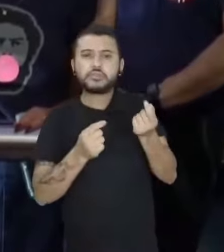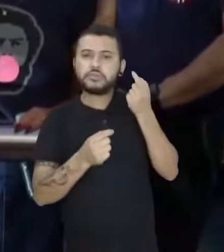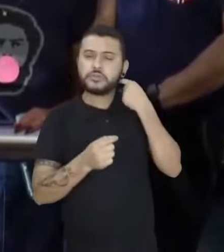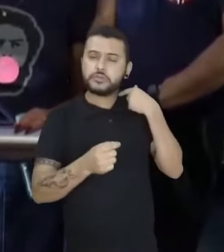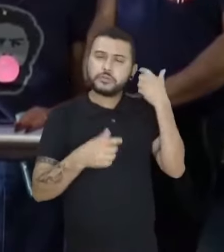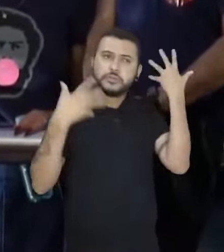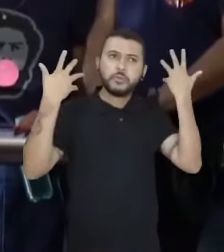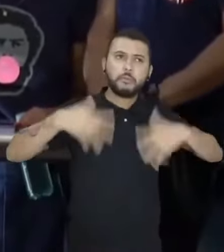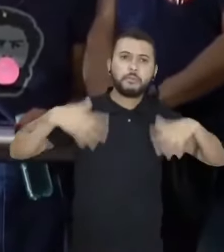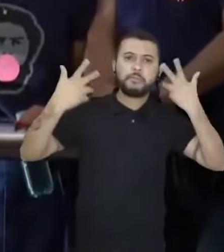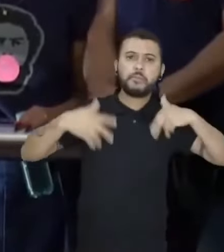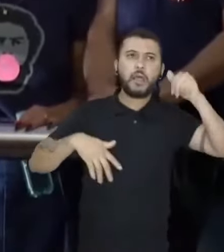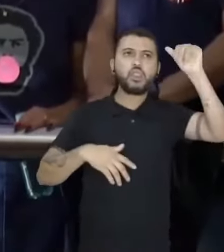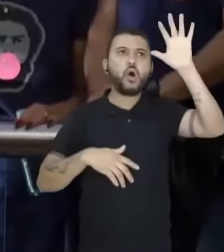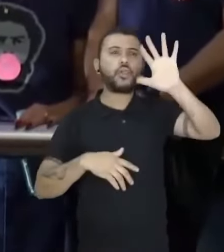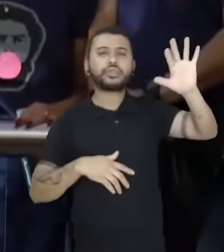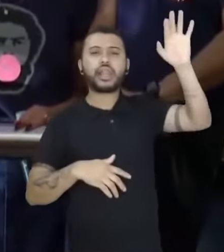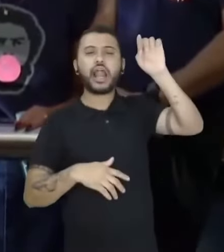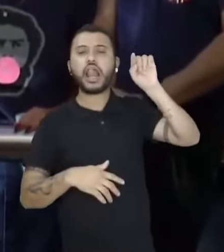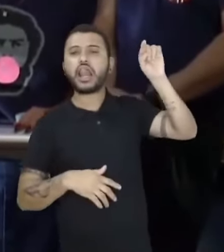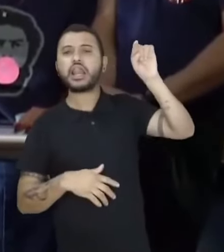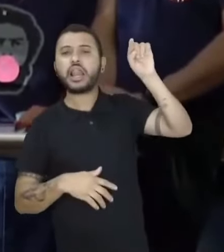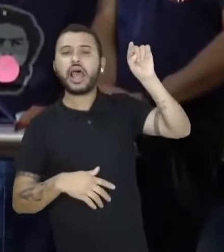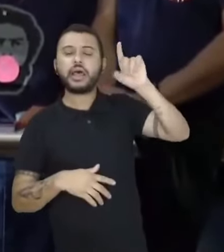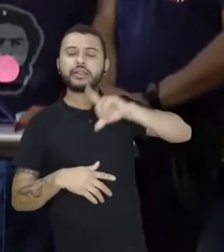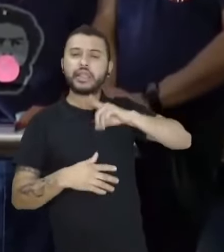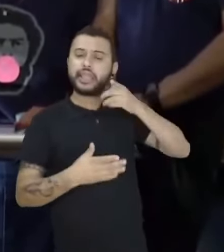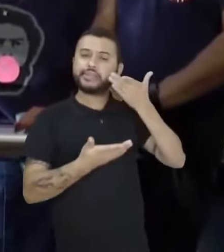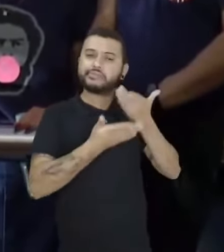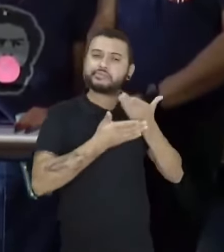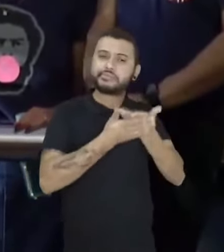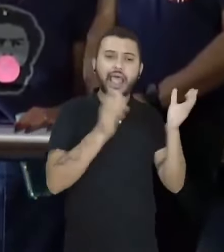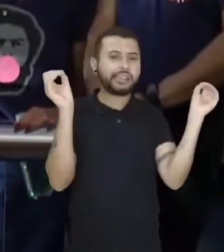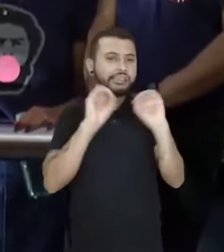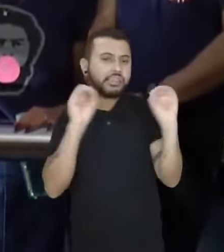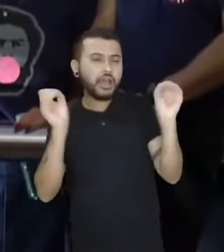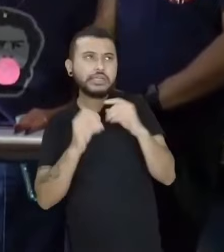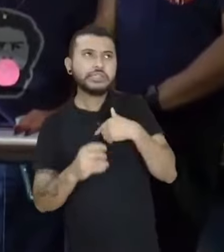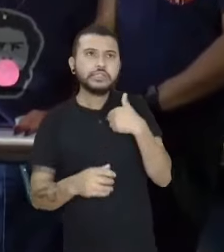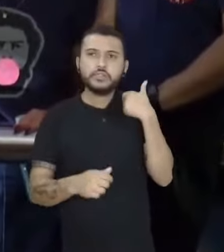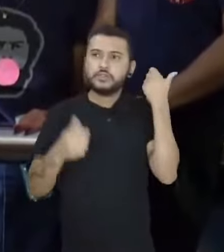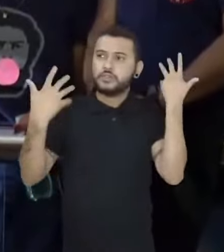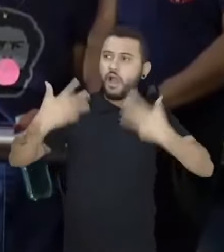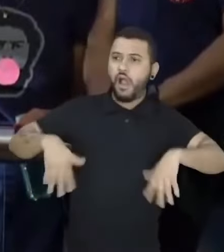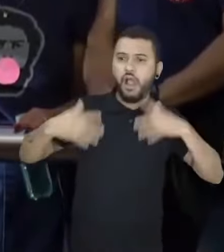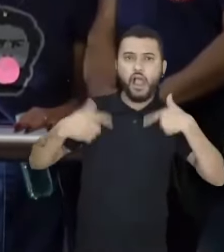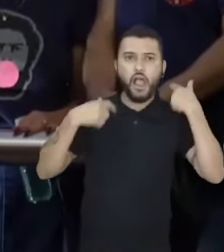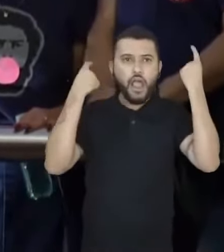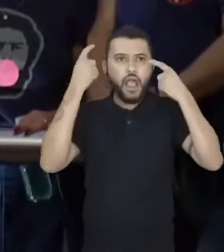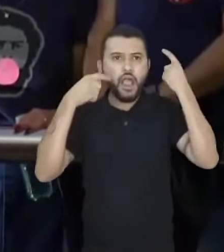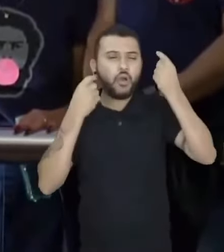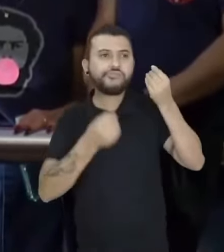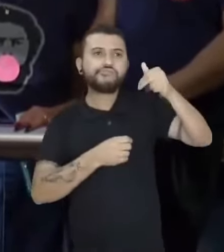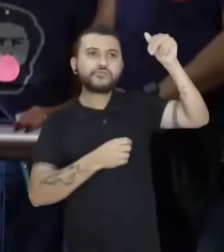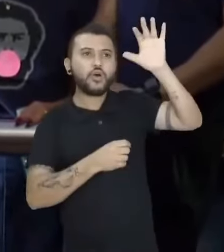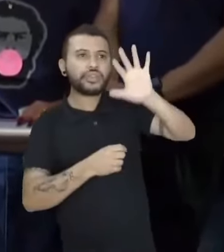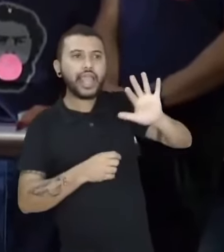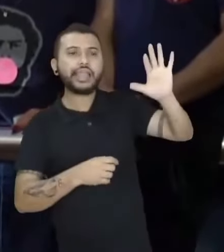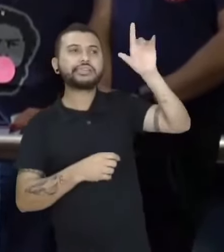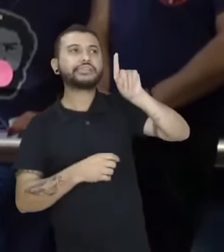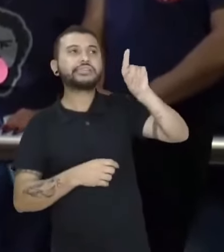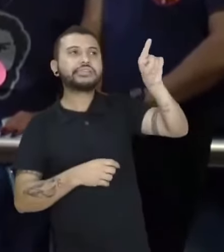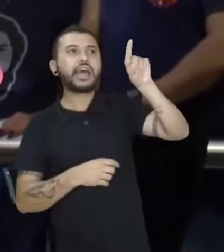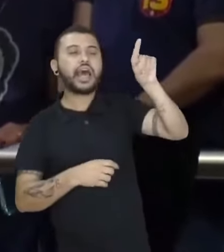quando dizia que o Nordeste tinha mais analfabeto. Eu ficava horrorizado quando dizia que o Nordeste era